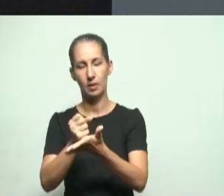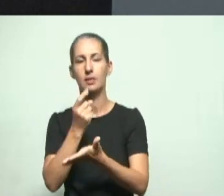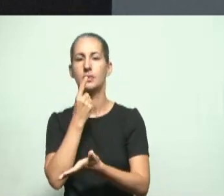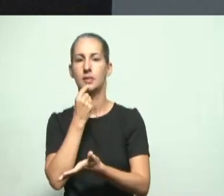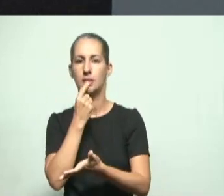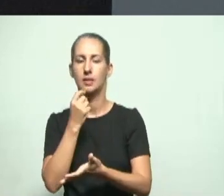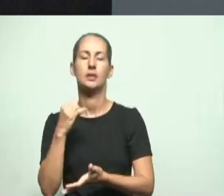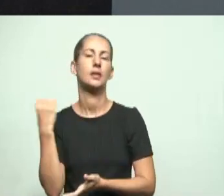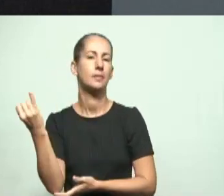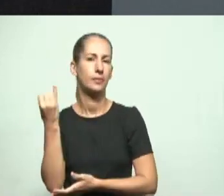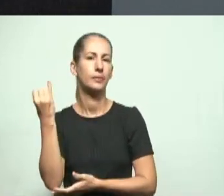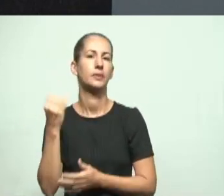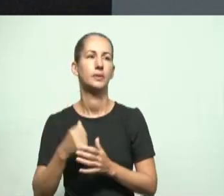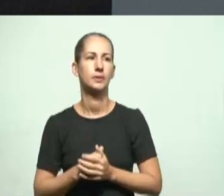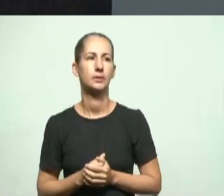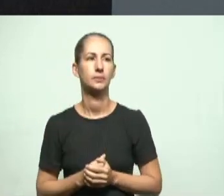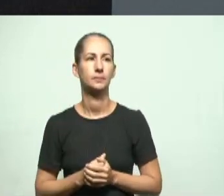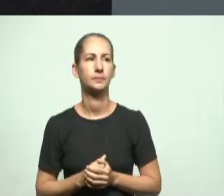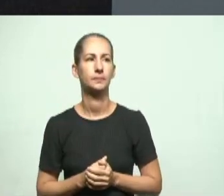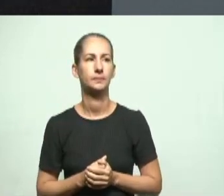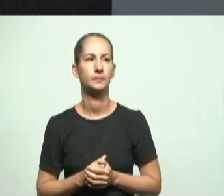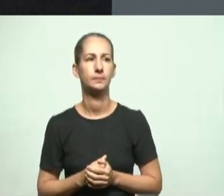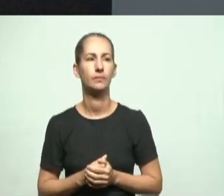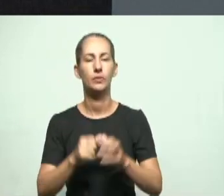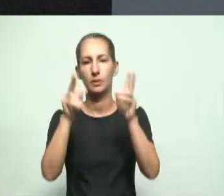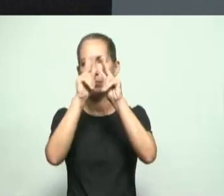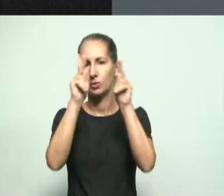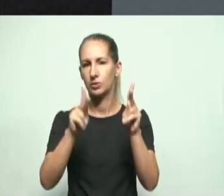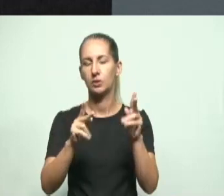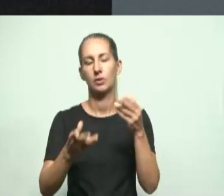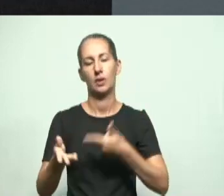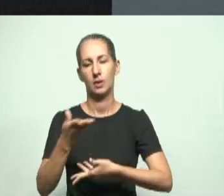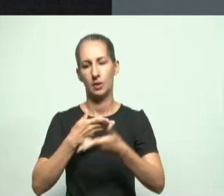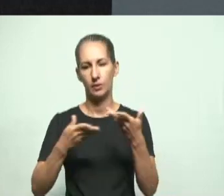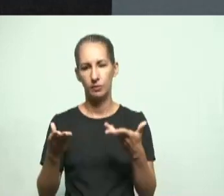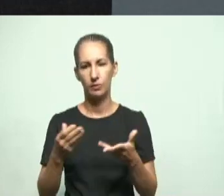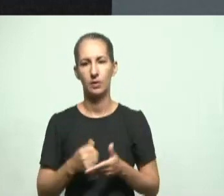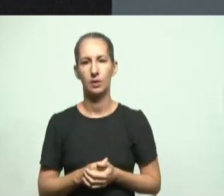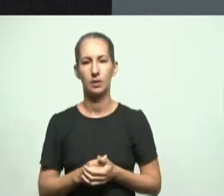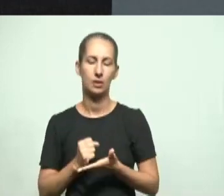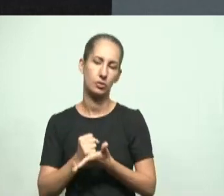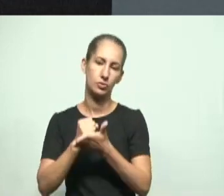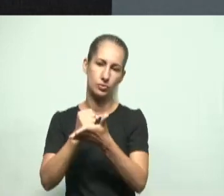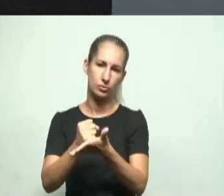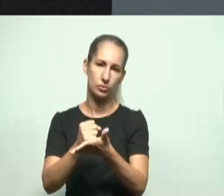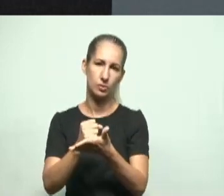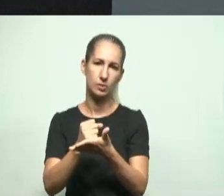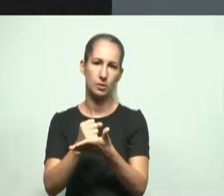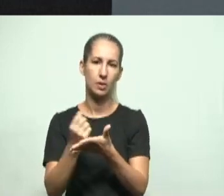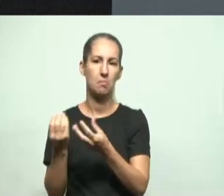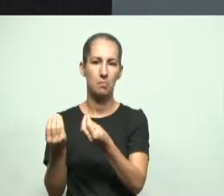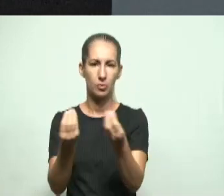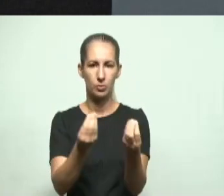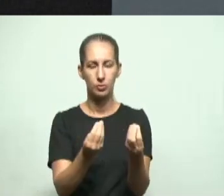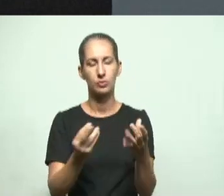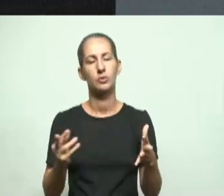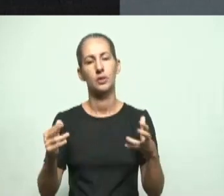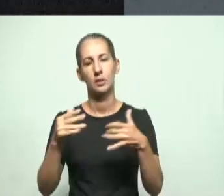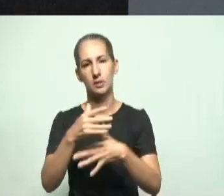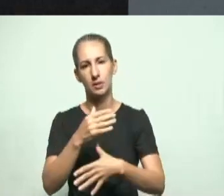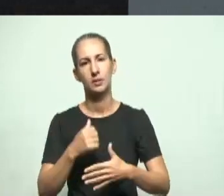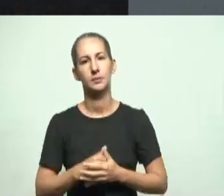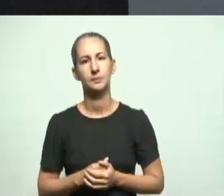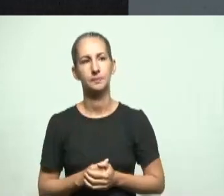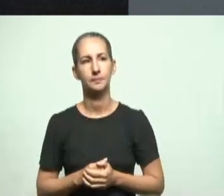isso é muito importante, realmente é muito importante, um projeto que vem somar aos muitos que já tem para a nossa cidade.